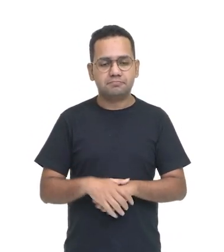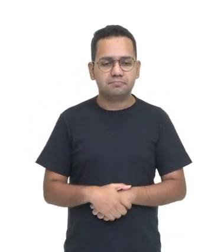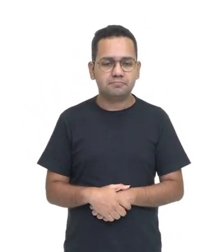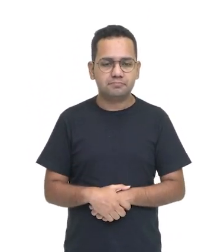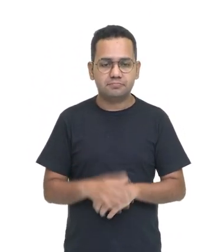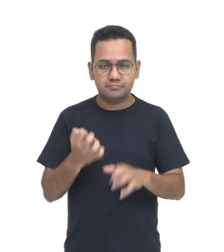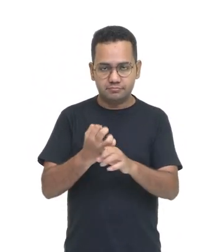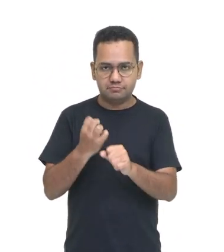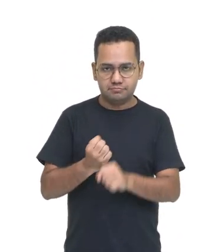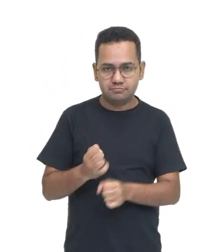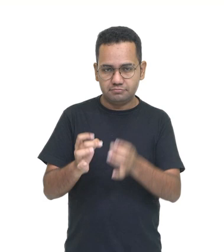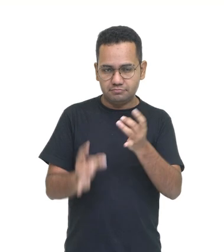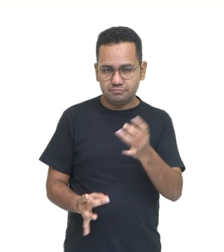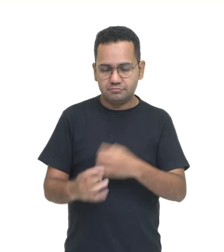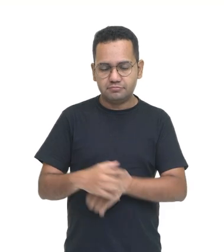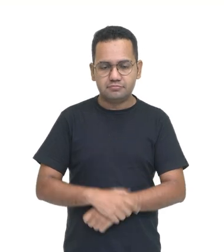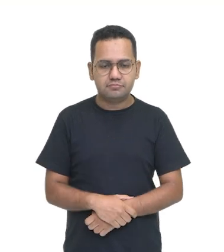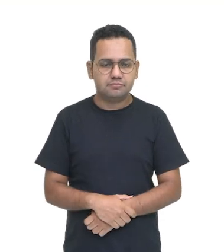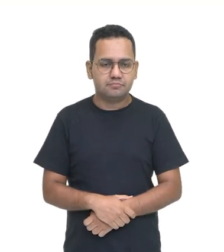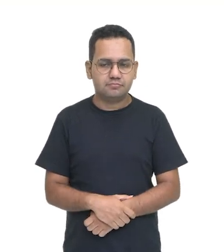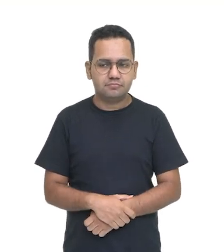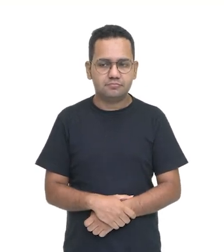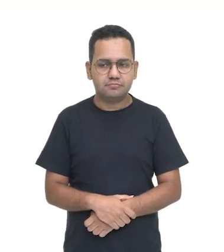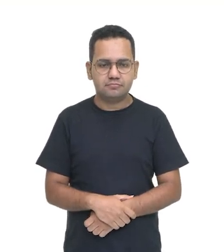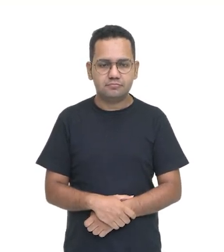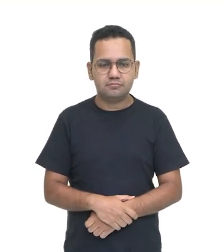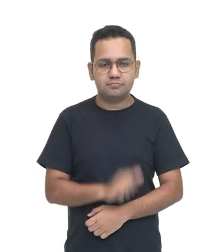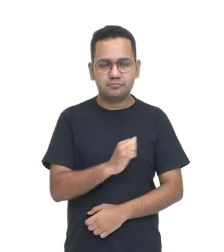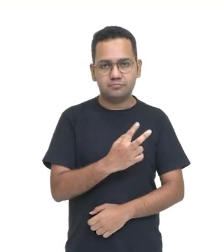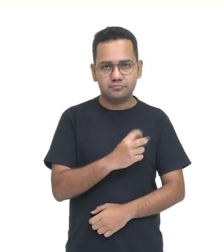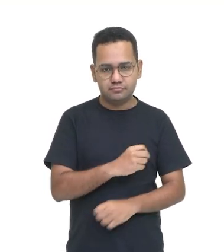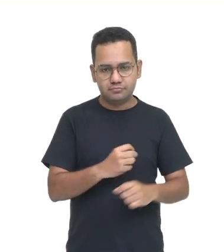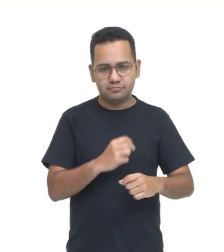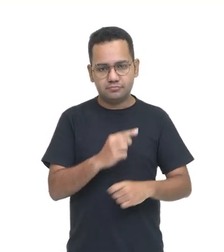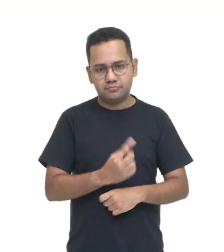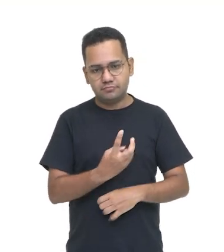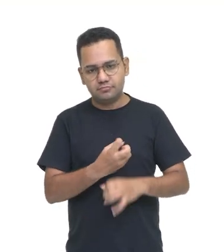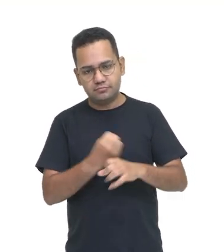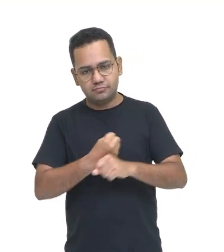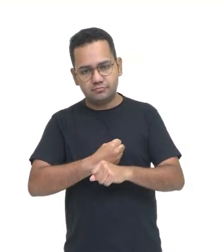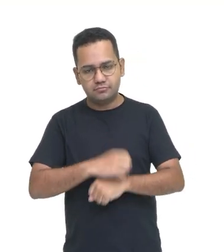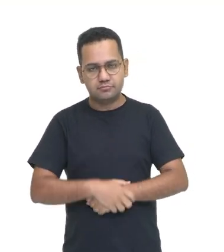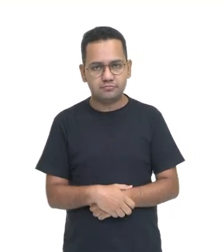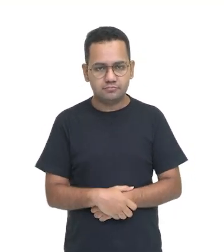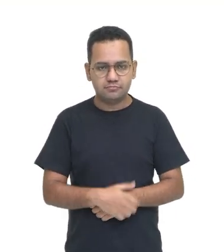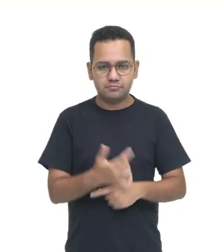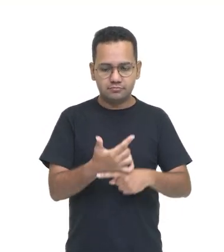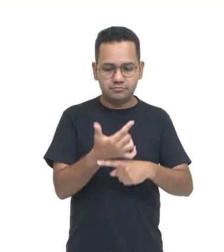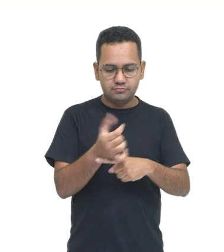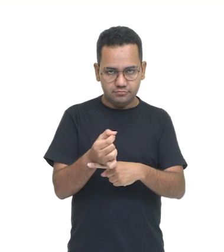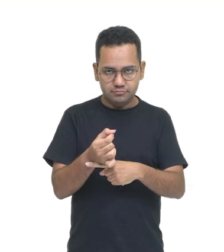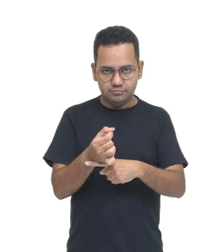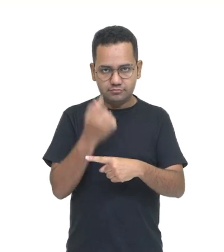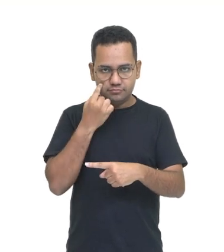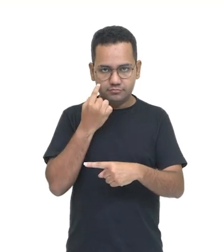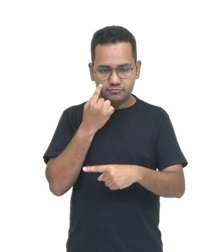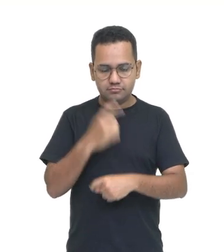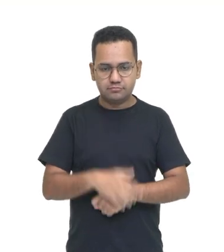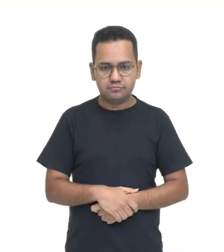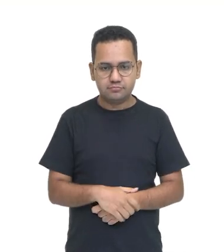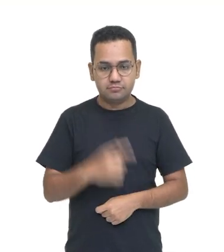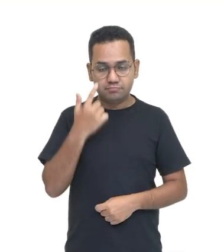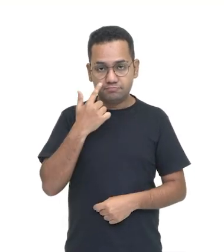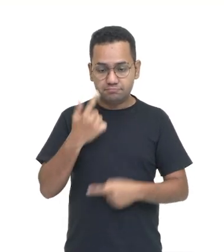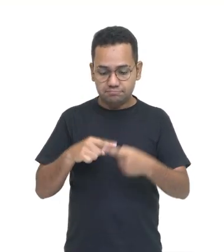cálculo. Resolver essa divisão de fatorial. Então, ó, arranjo de 20 para 2. Atenção, pessoal, tem um 18